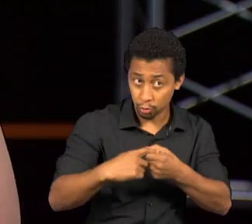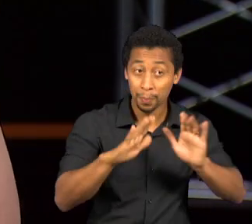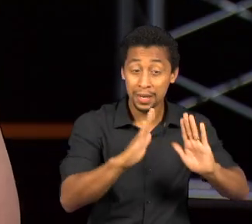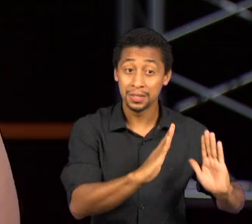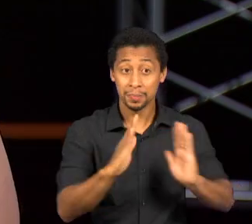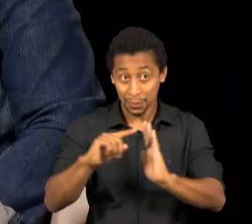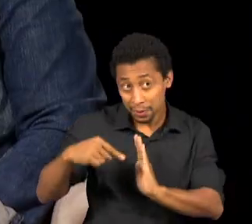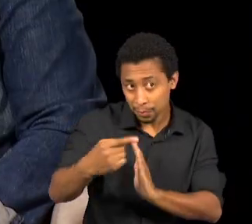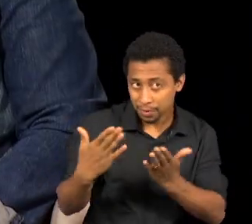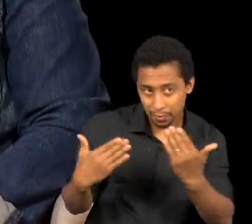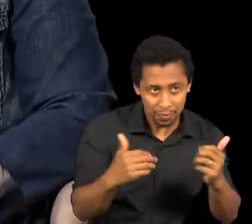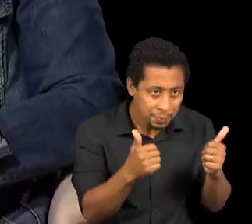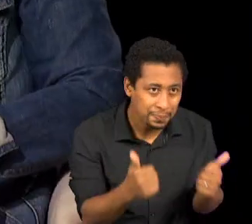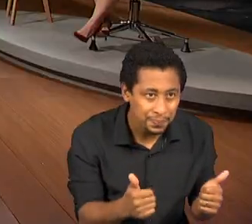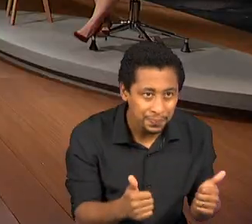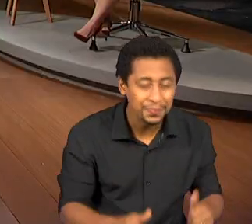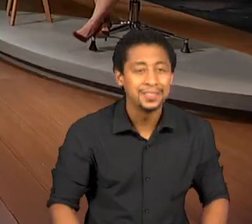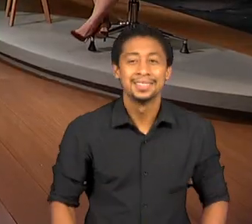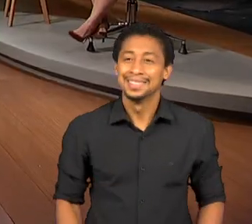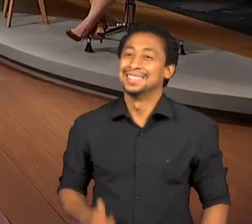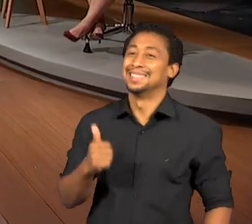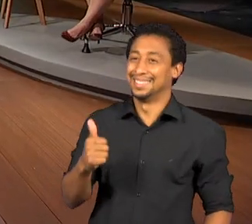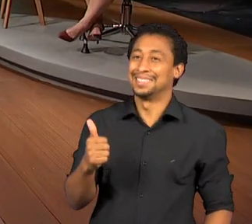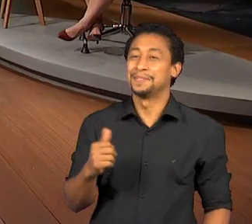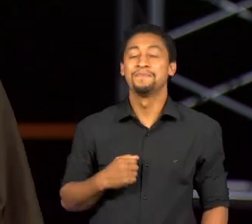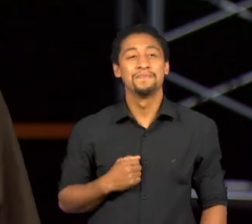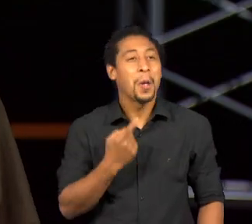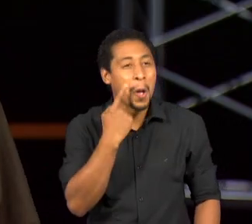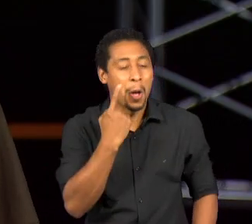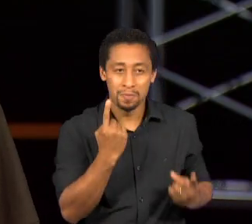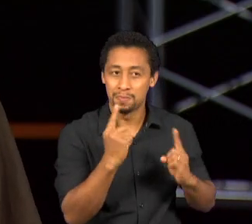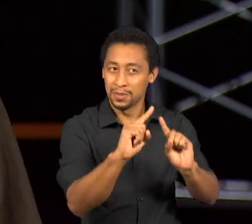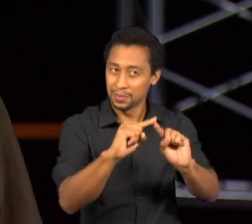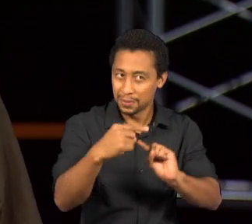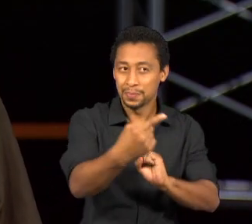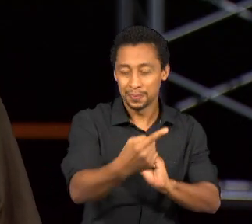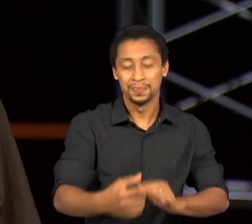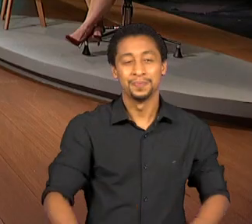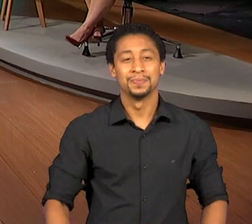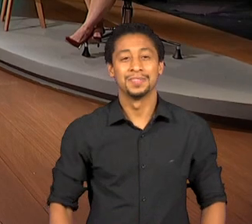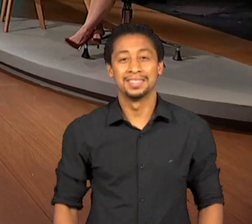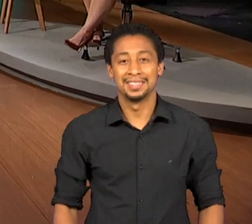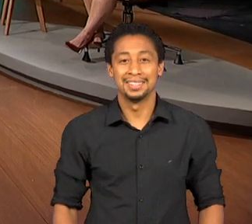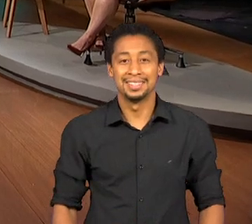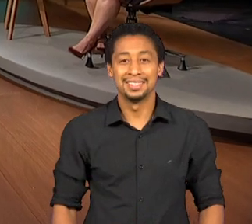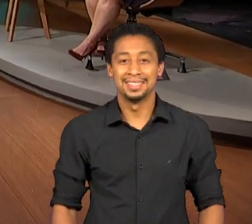próximo bloco? Vamos. A gente volta já com Maiara Magri.